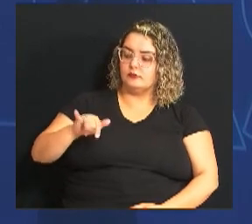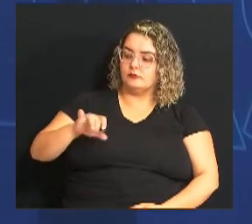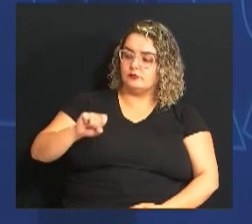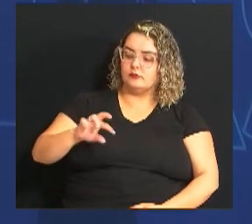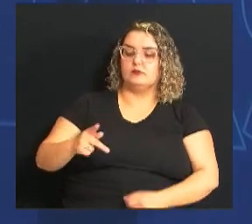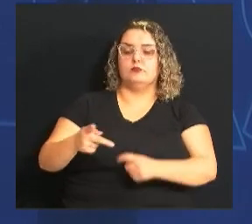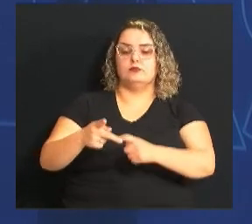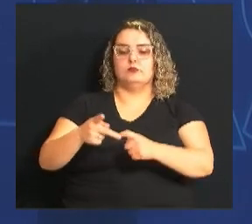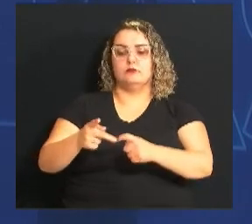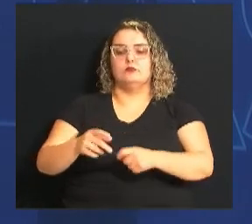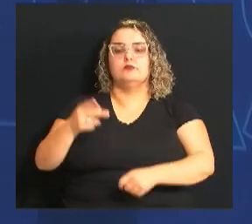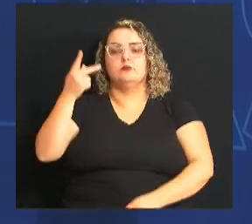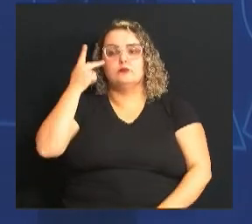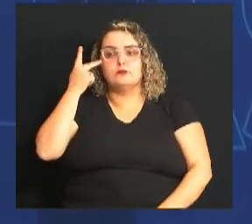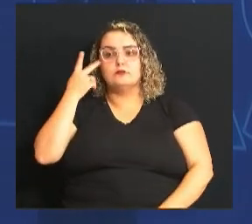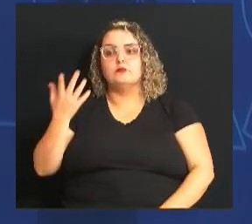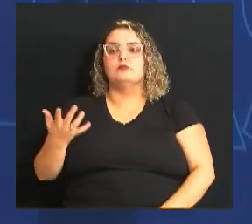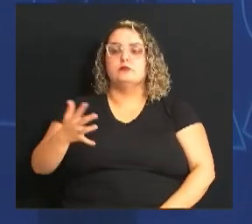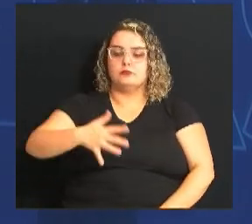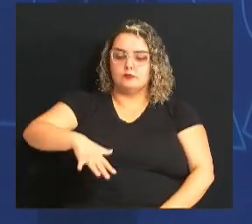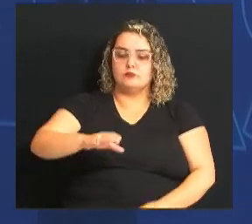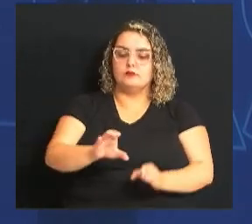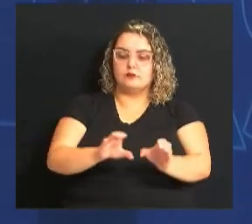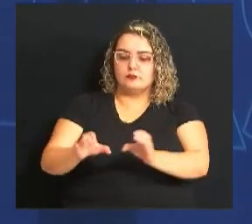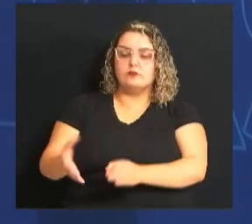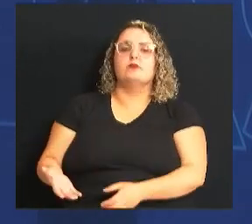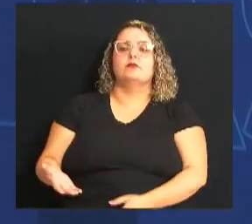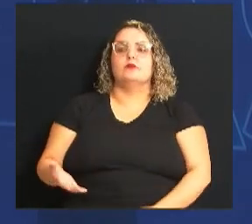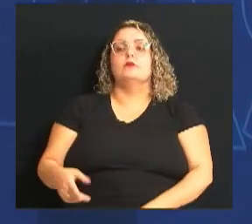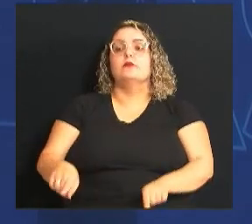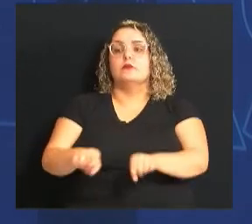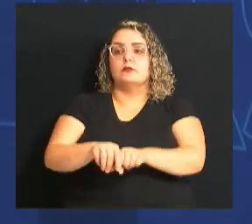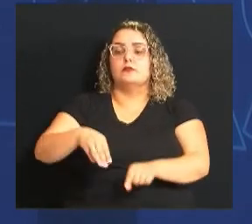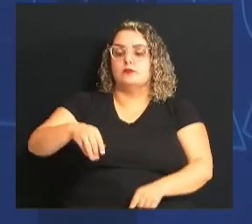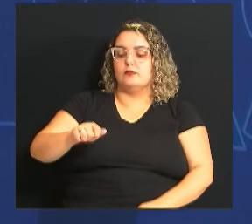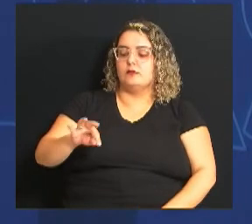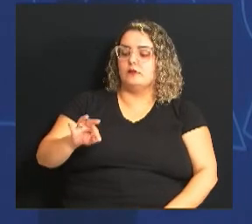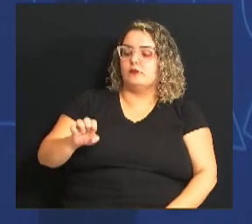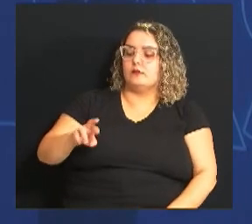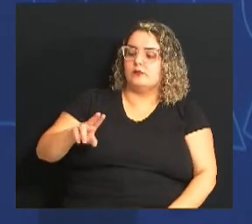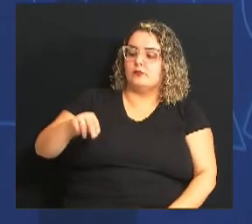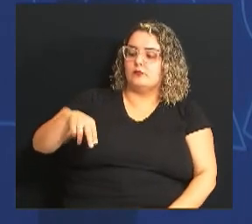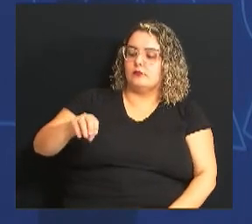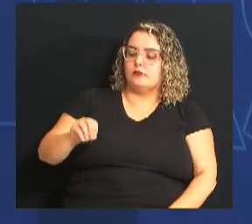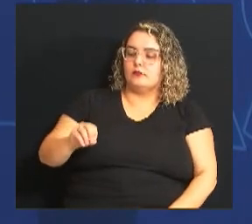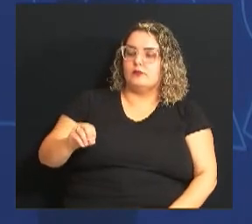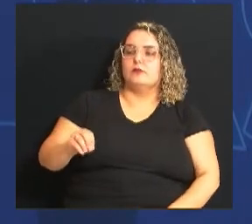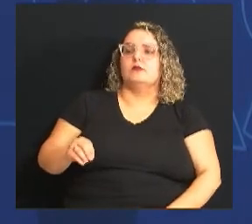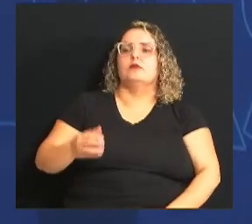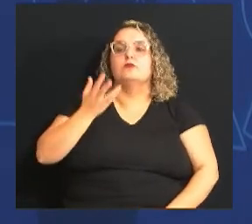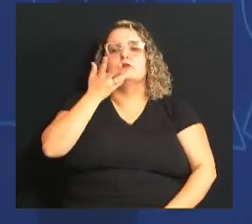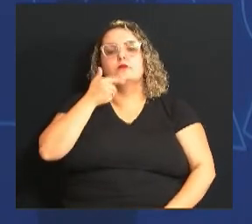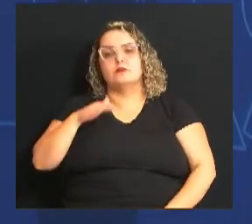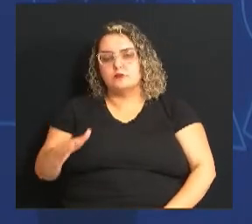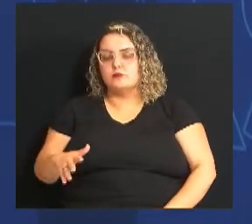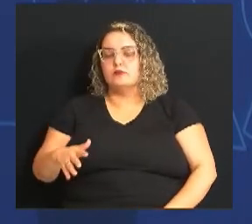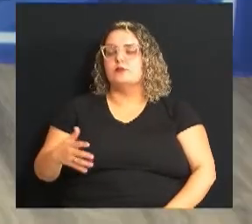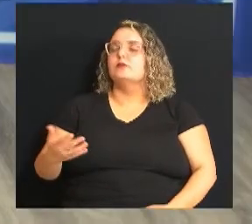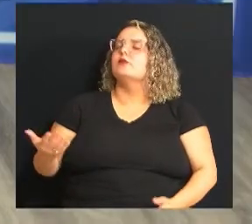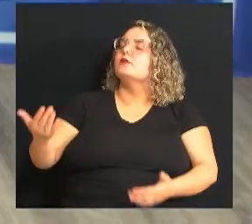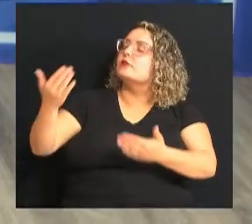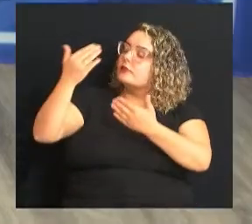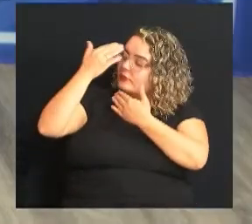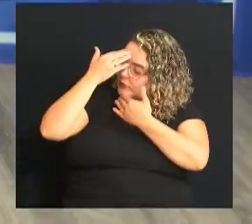de Infectologia Pediátrica e do Comitê Materno-Infantil da Sociedade Brasileira de Infectologia. Muito obrigado